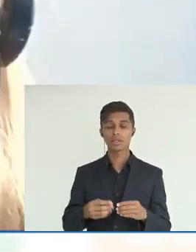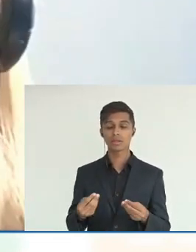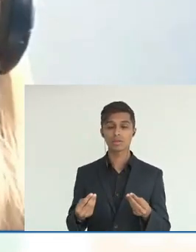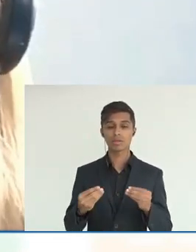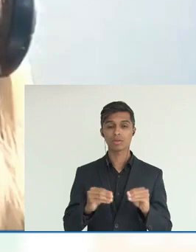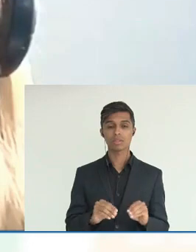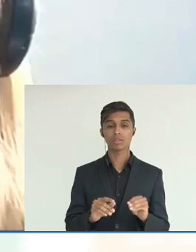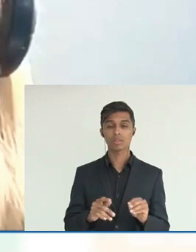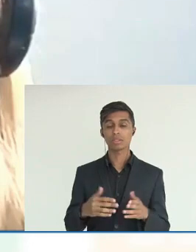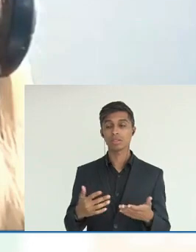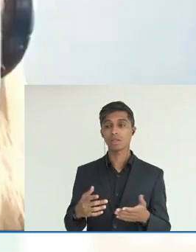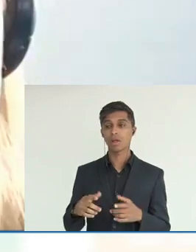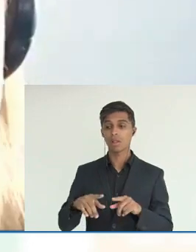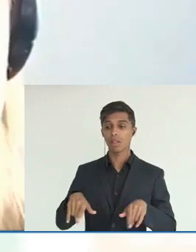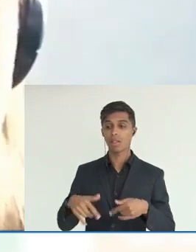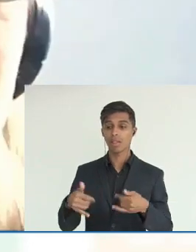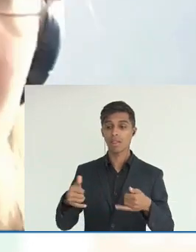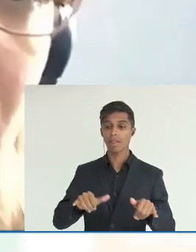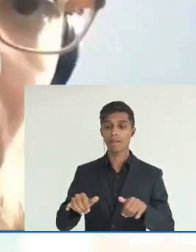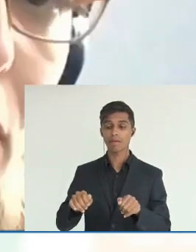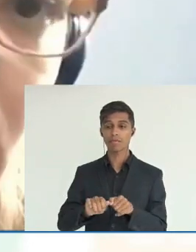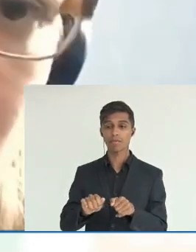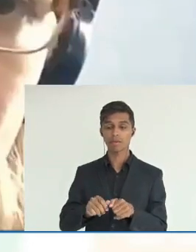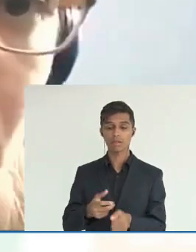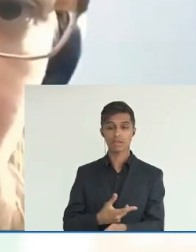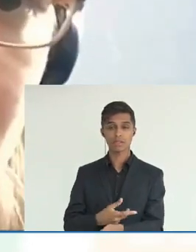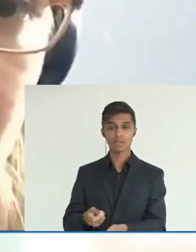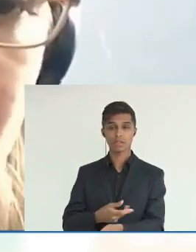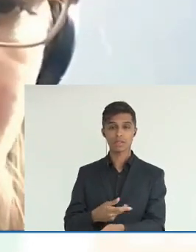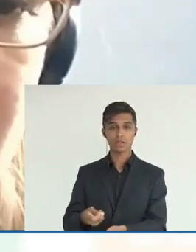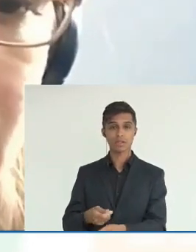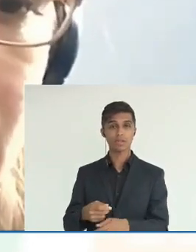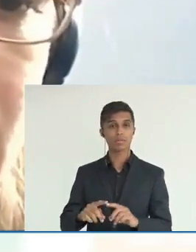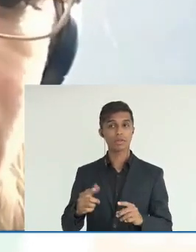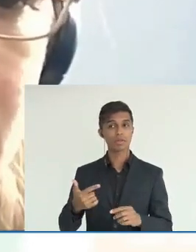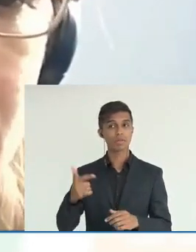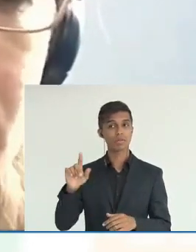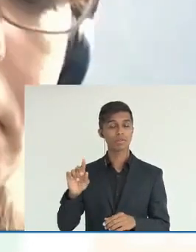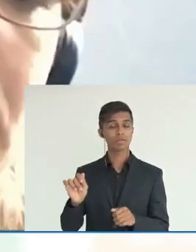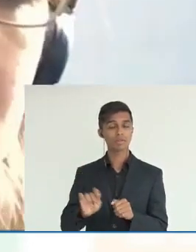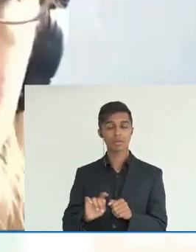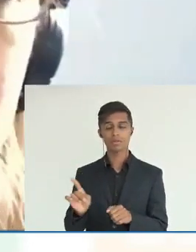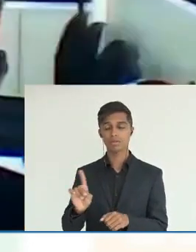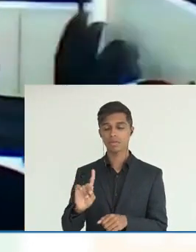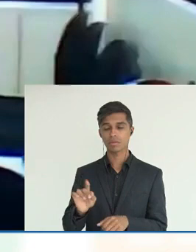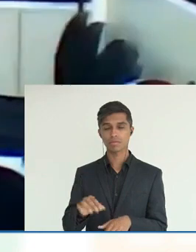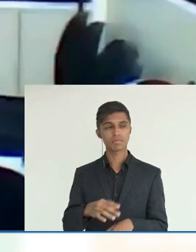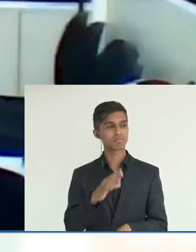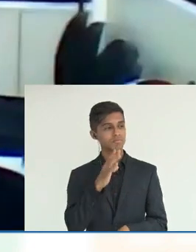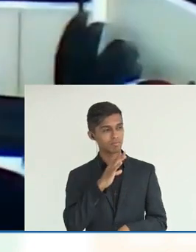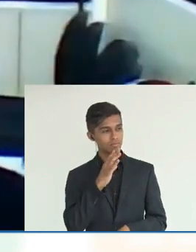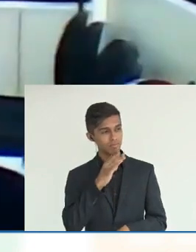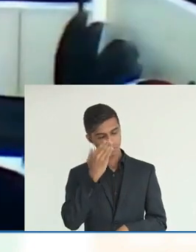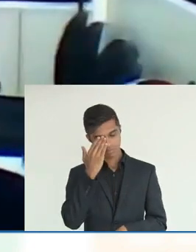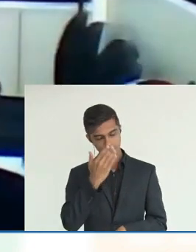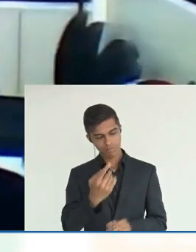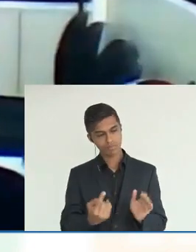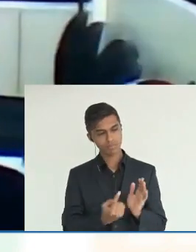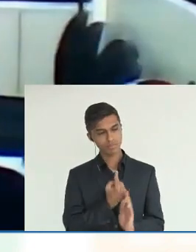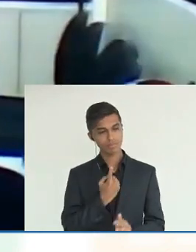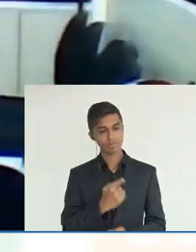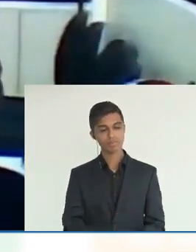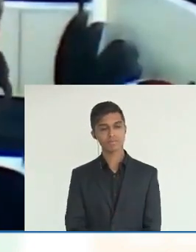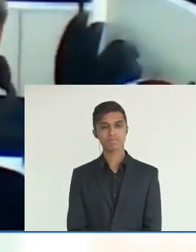o laboratório de análises toxicológicas faz exame e outras o laboratório não faz. Legal, também agradeço essa